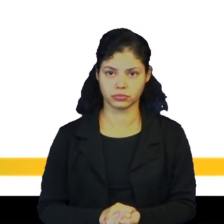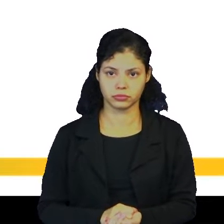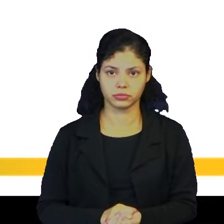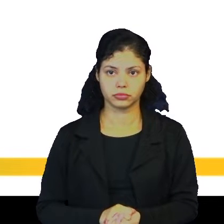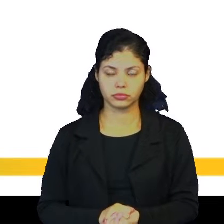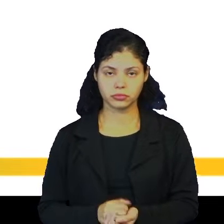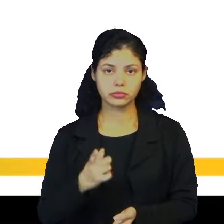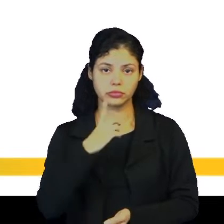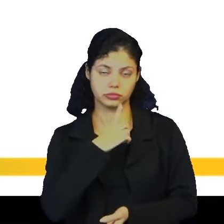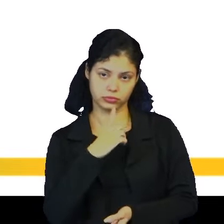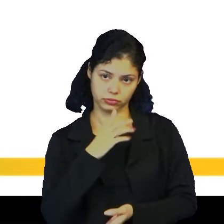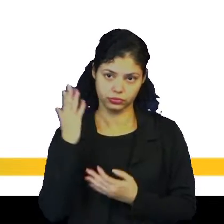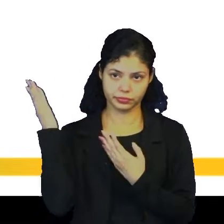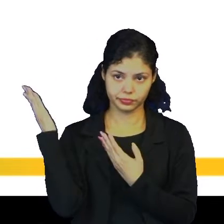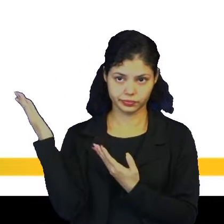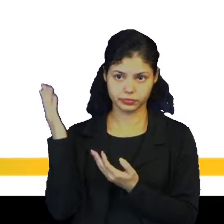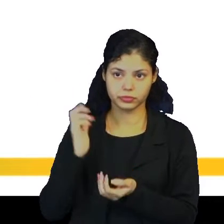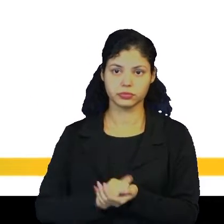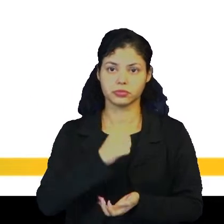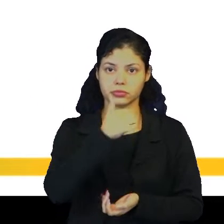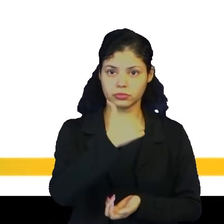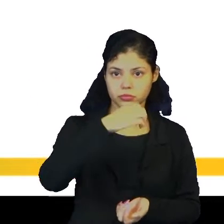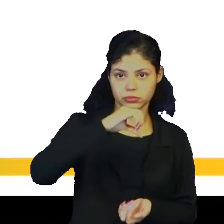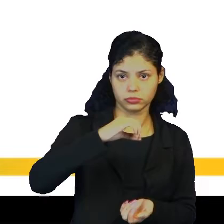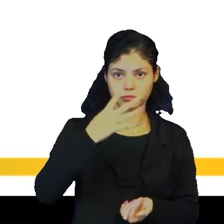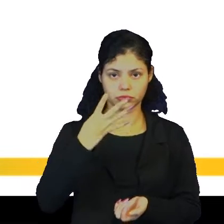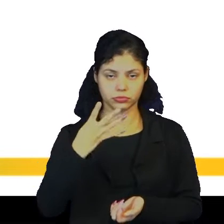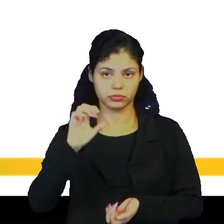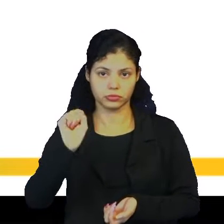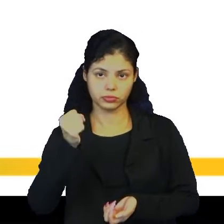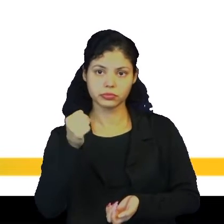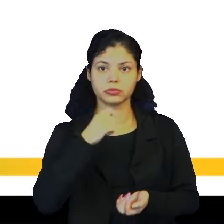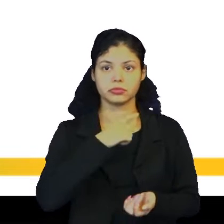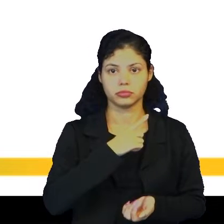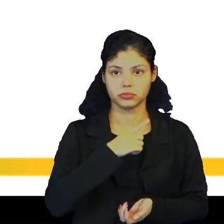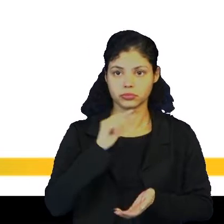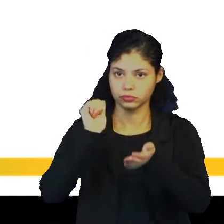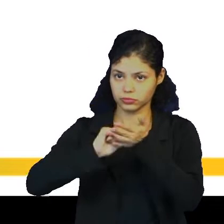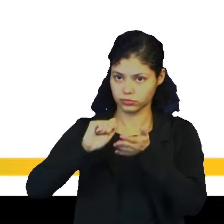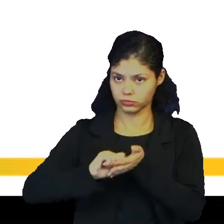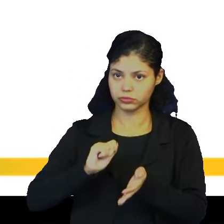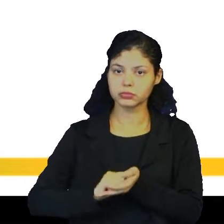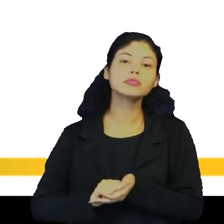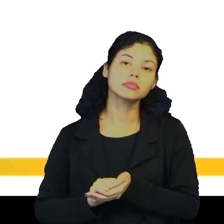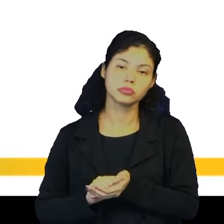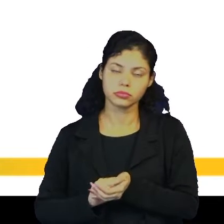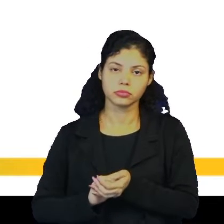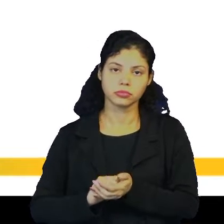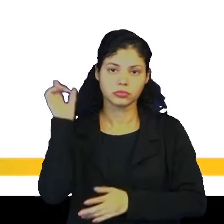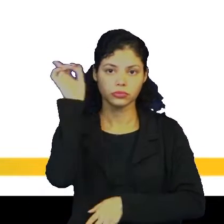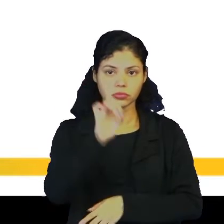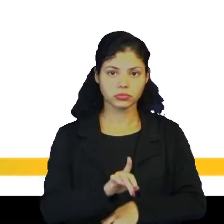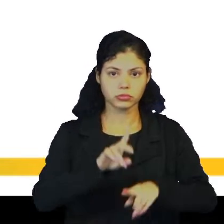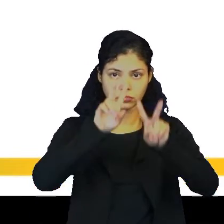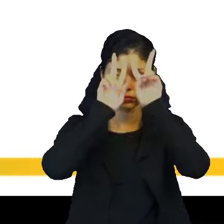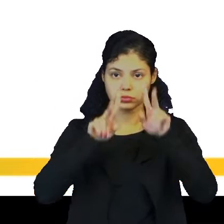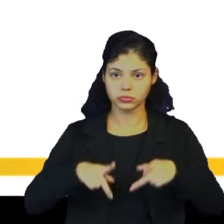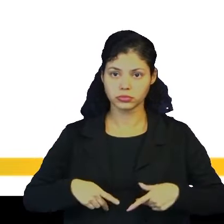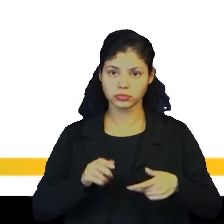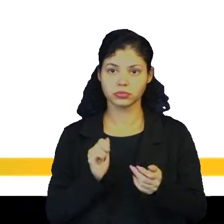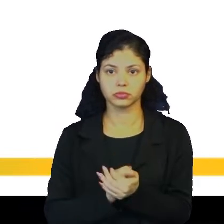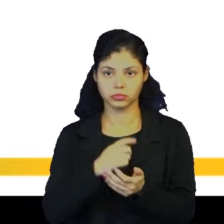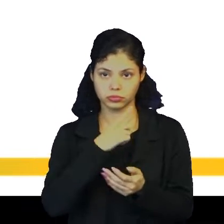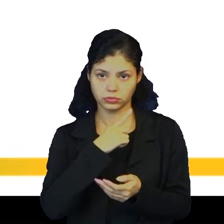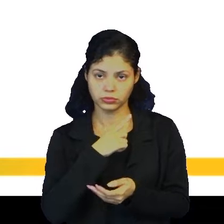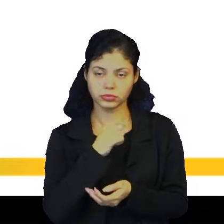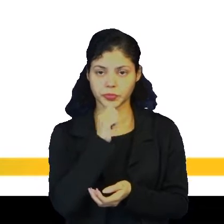E vamos lá. Em 1948, é elaborada a Declaração dos Direitos Humanos.